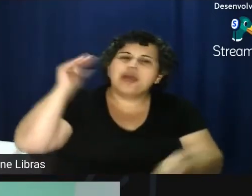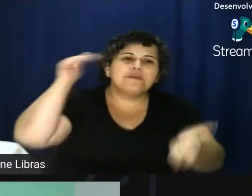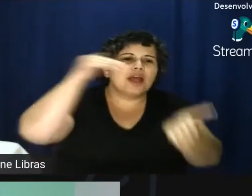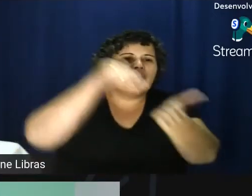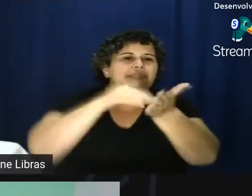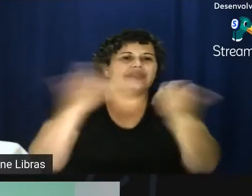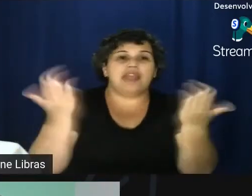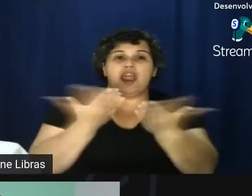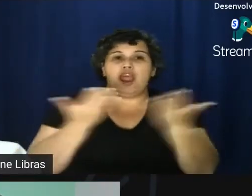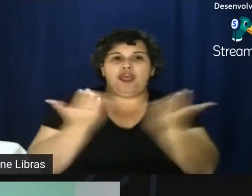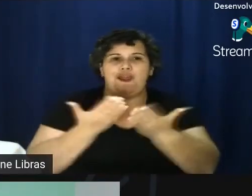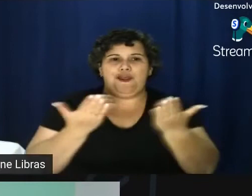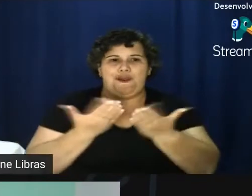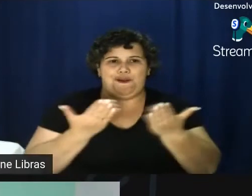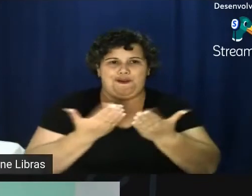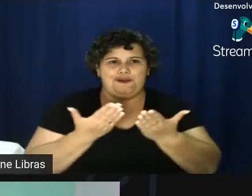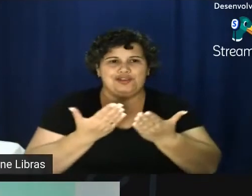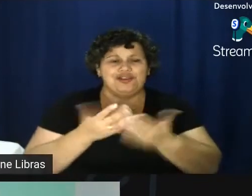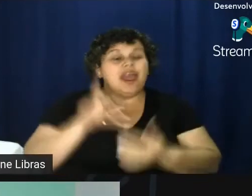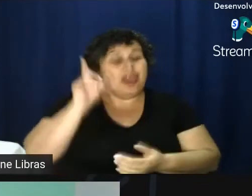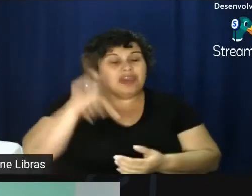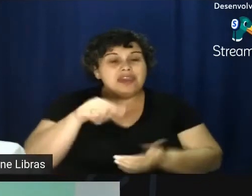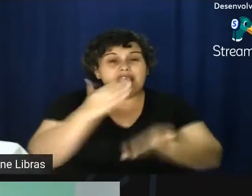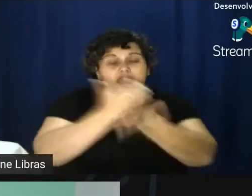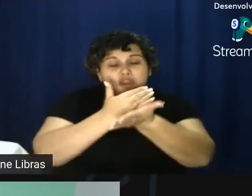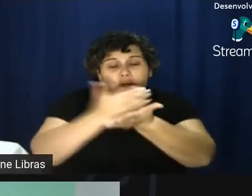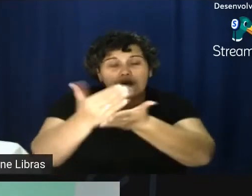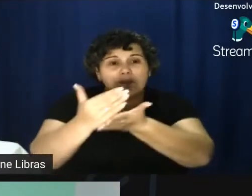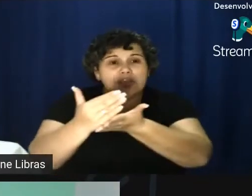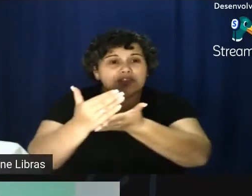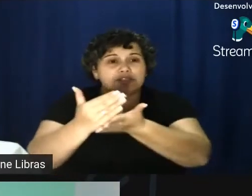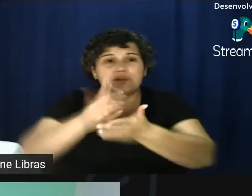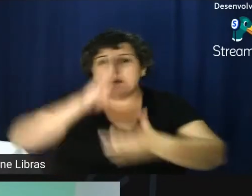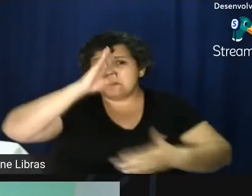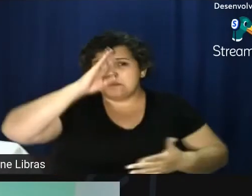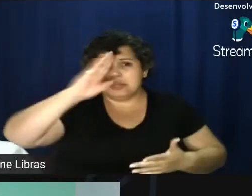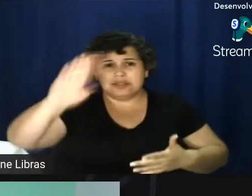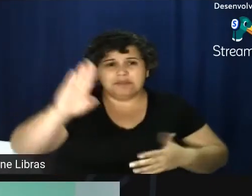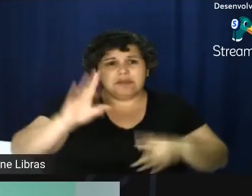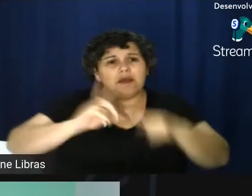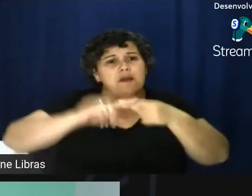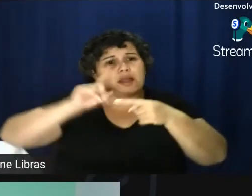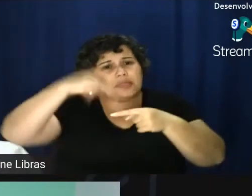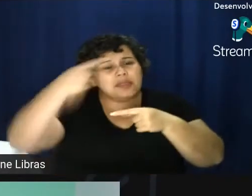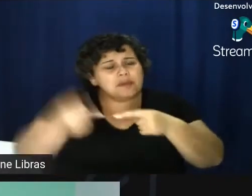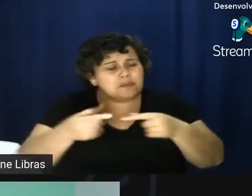um marco, foi ali que começou tudo, né? Depois do cartão telefônico, ali